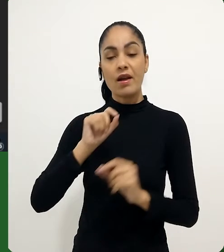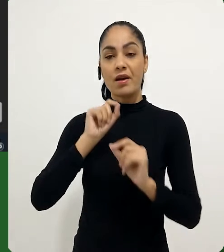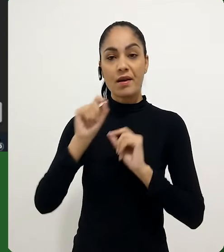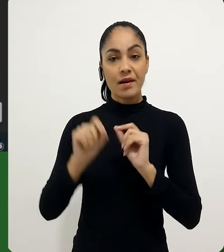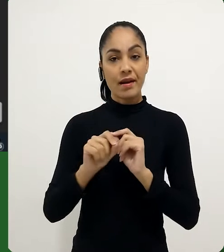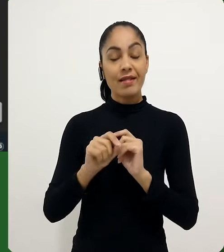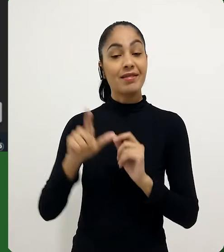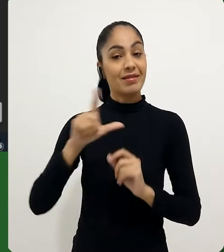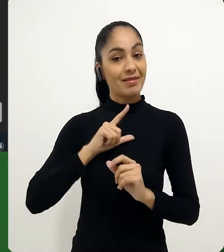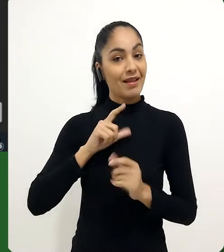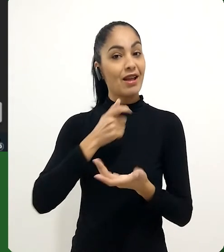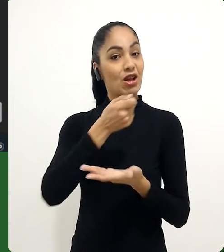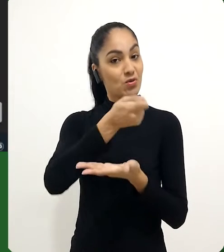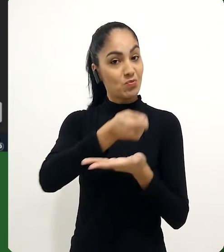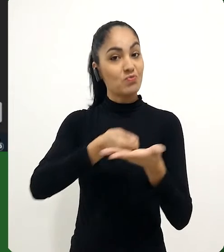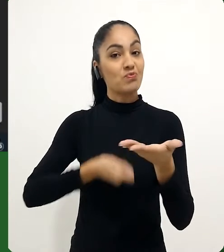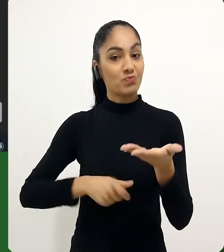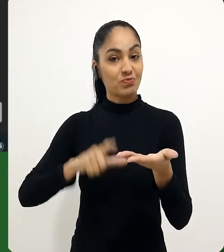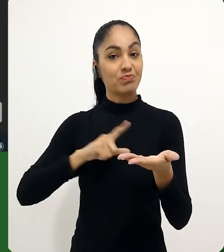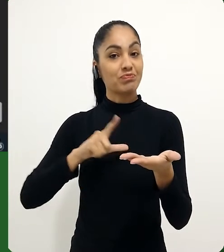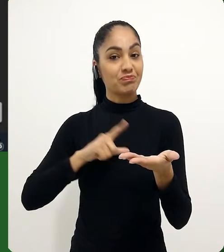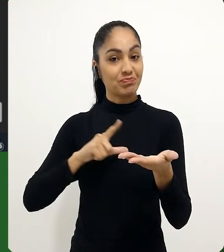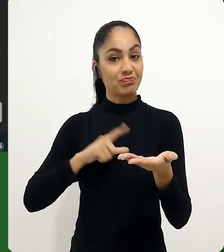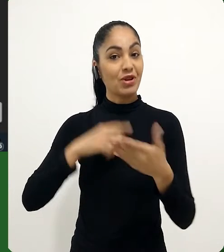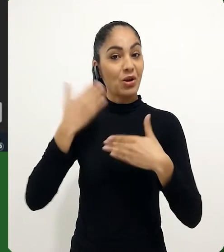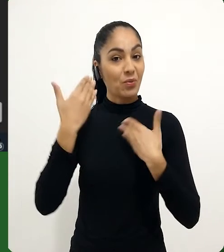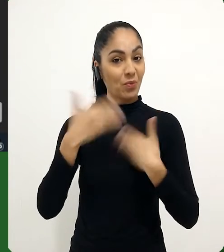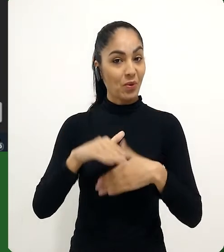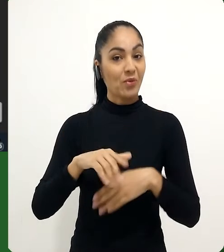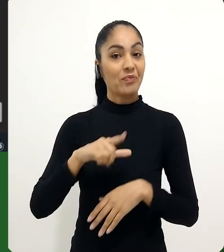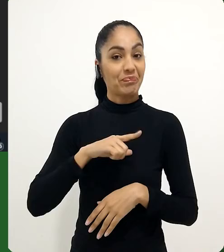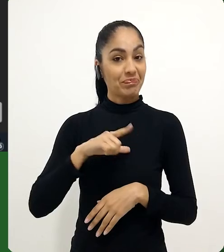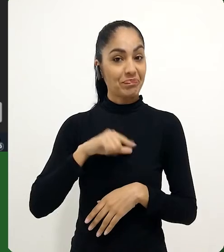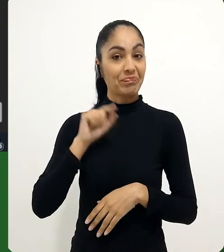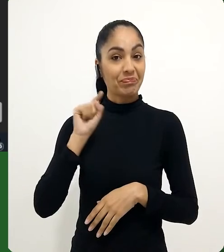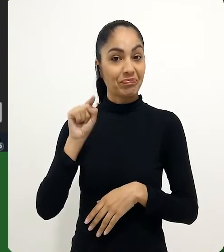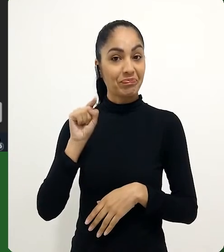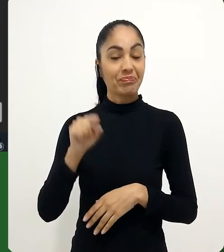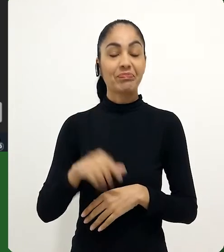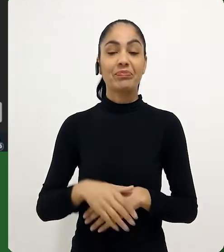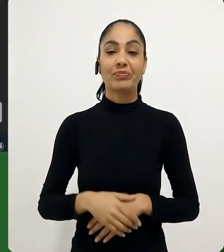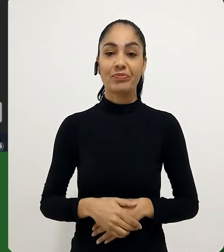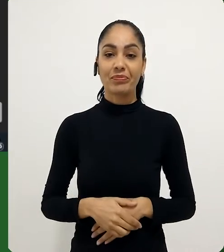diante, né? Então, essa é uma questão aí até de concurso público.